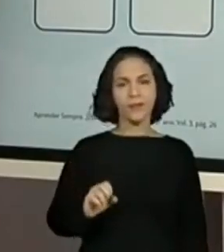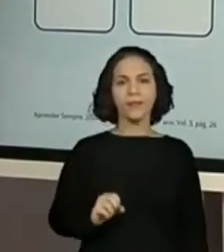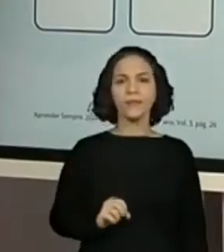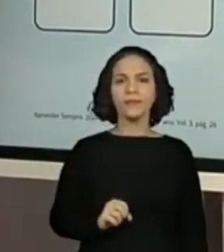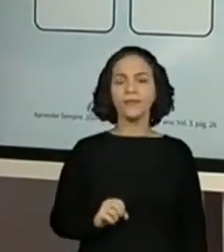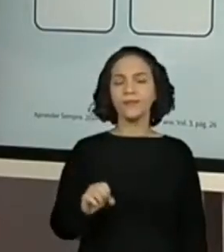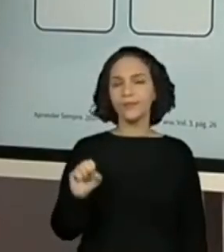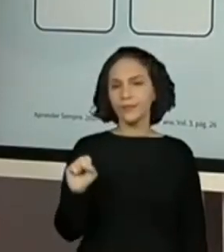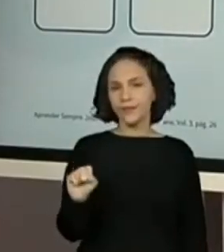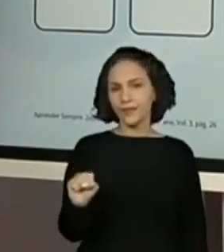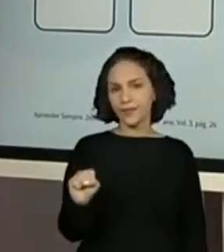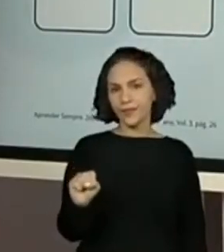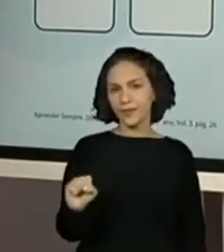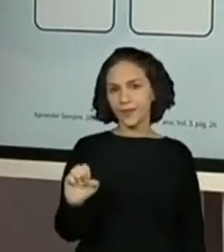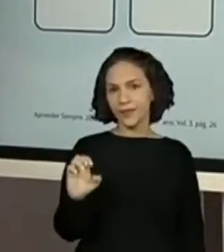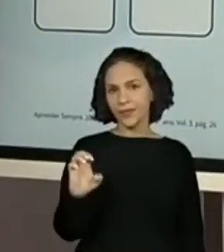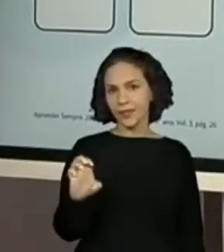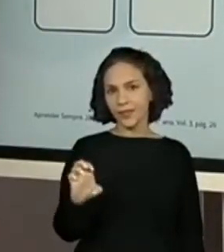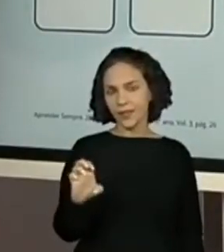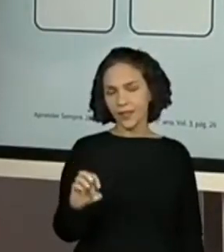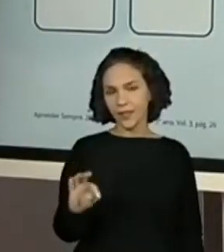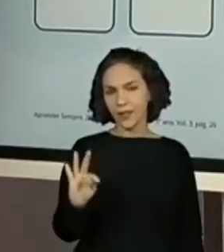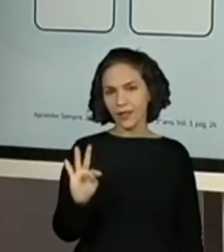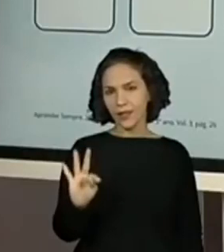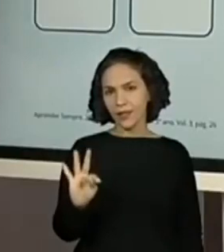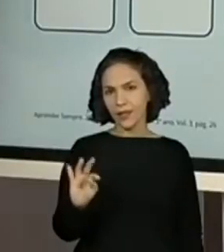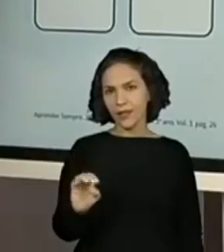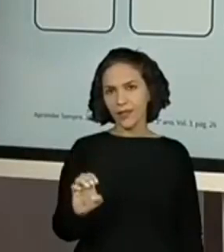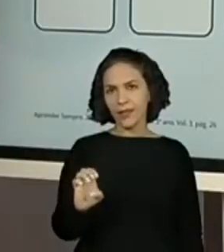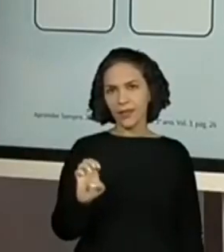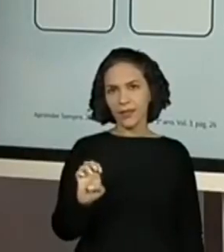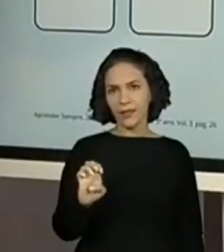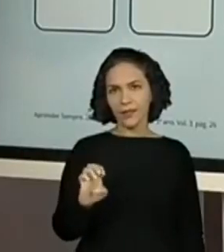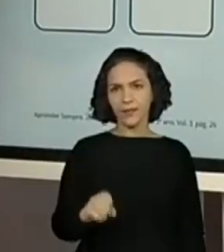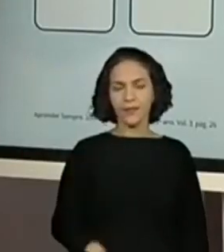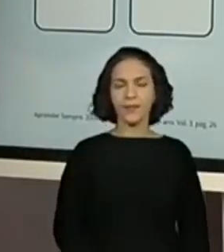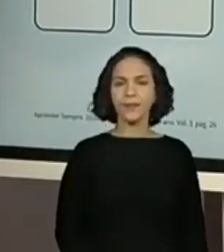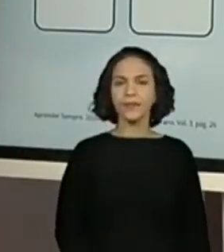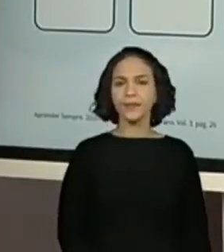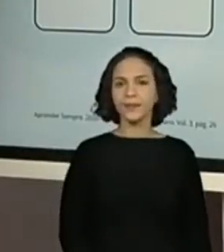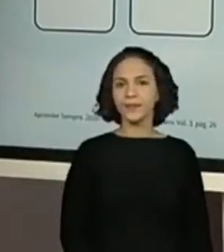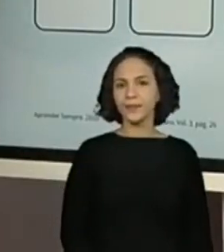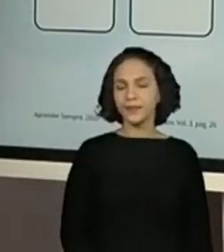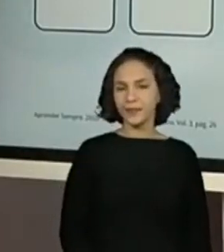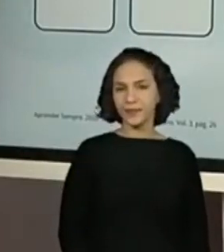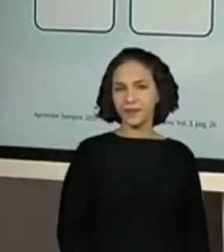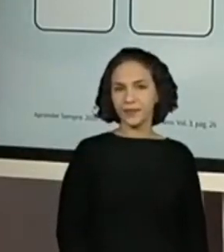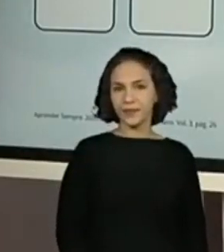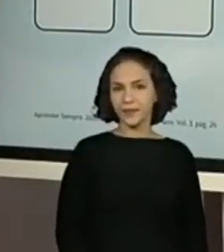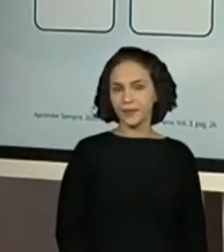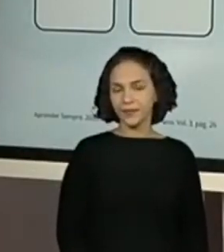quarto quadrinho ali, tá bom? 807. 807.